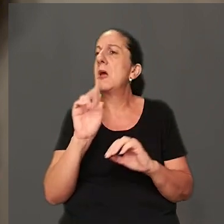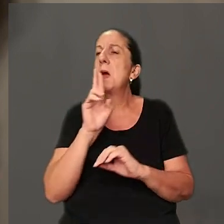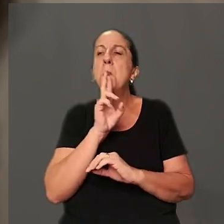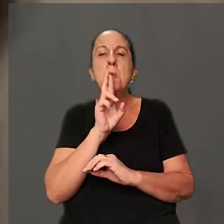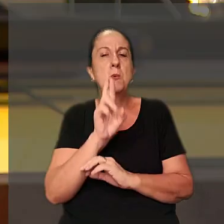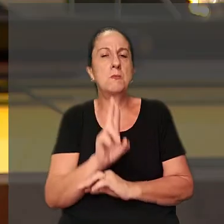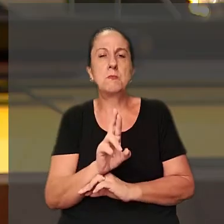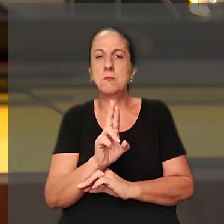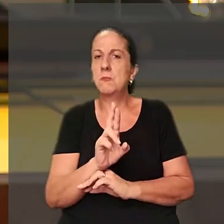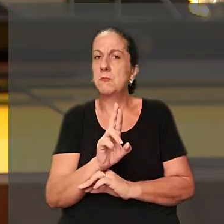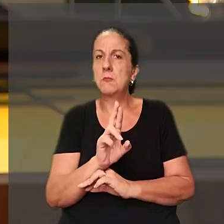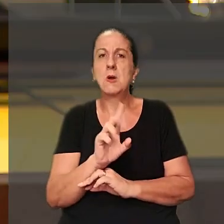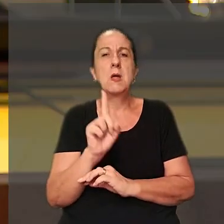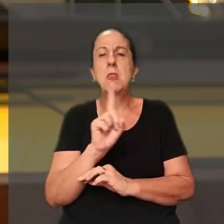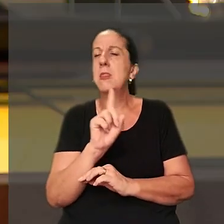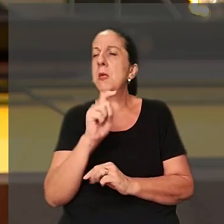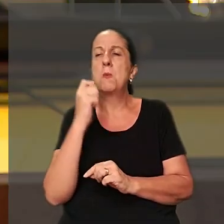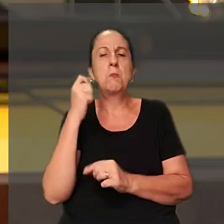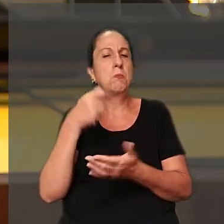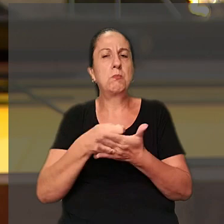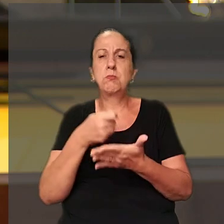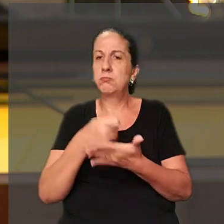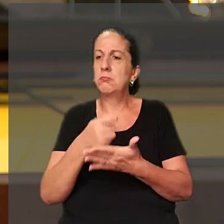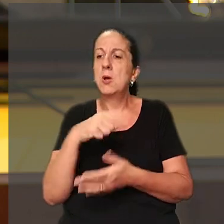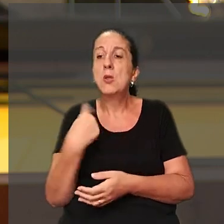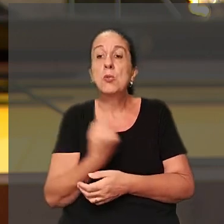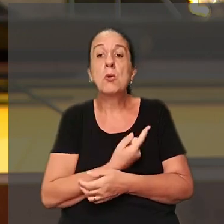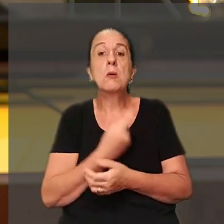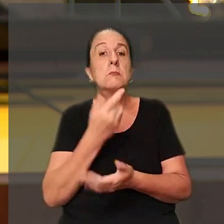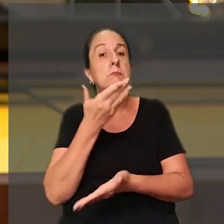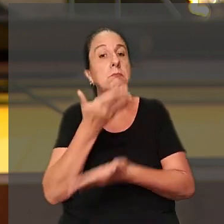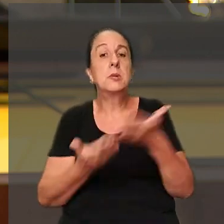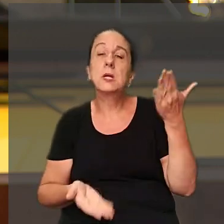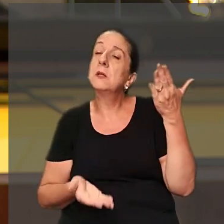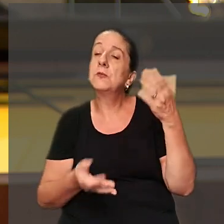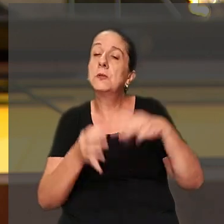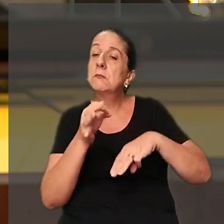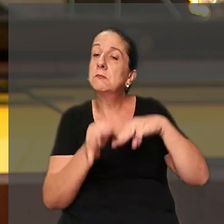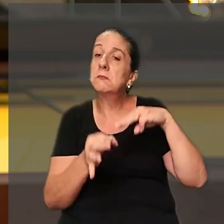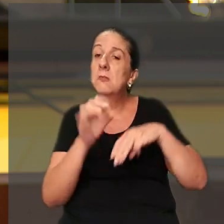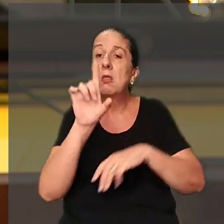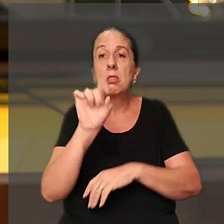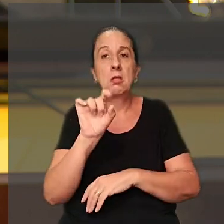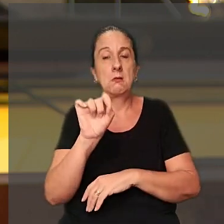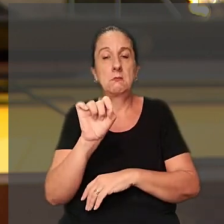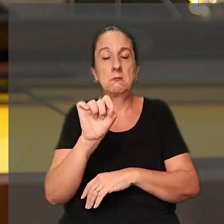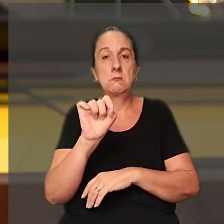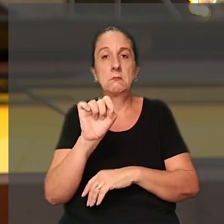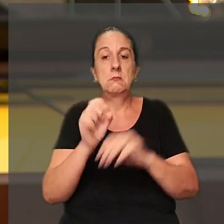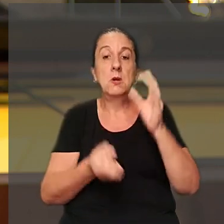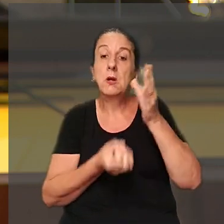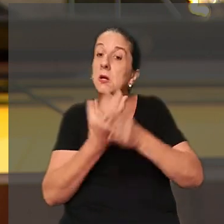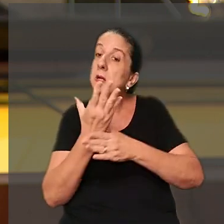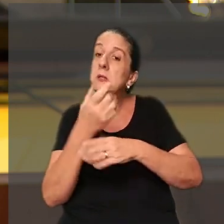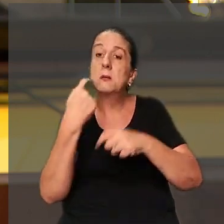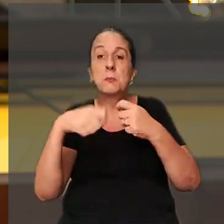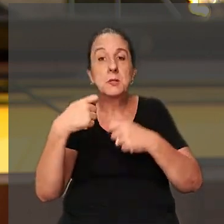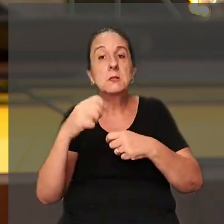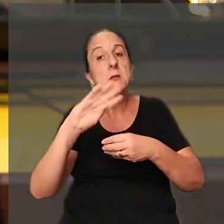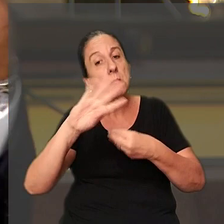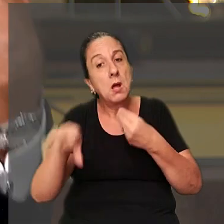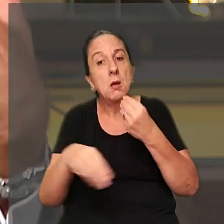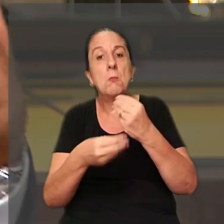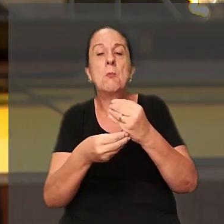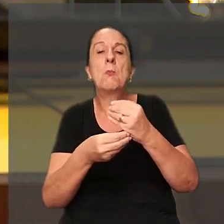irrespondível, era incontestável que nós havíamos perdido 10 cargos de ministro. Então, precisava criar 10 cargos para